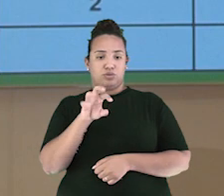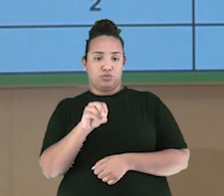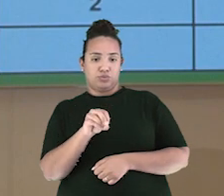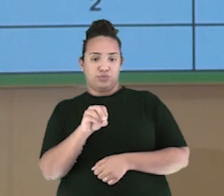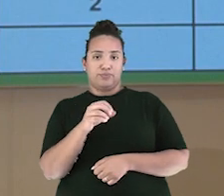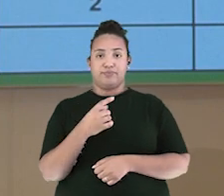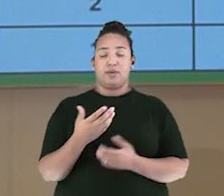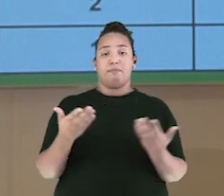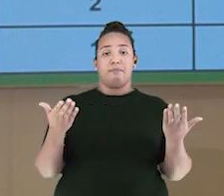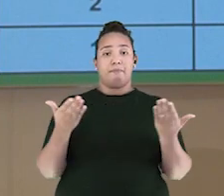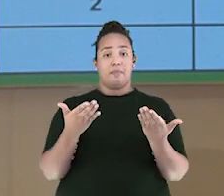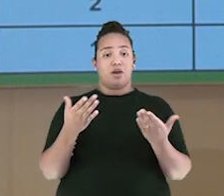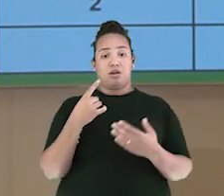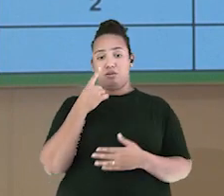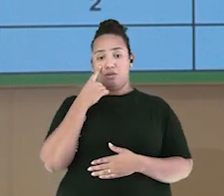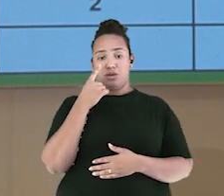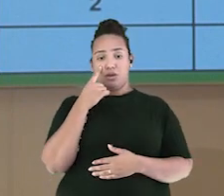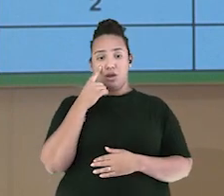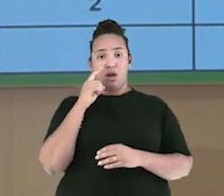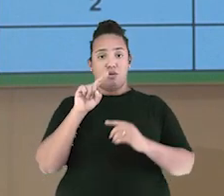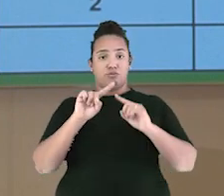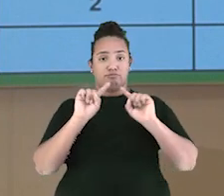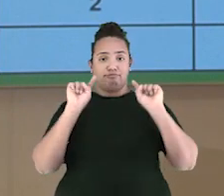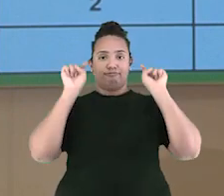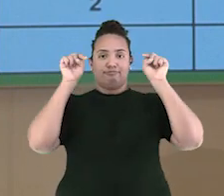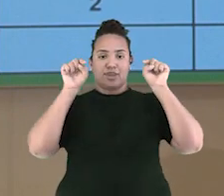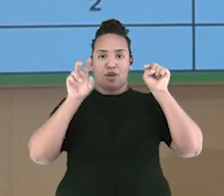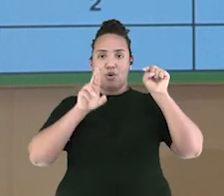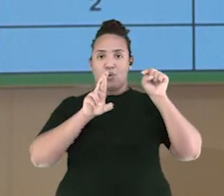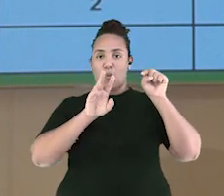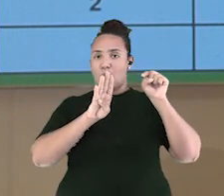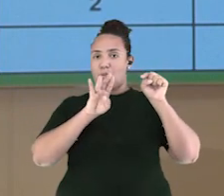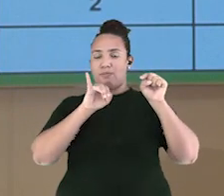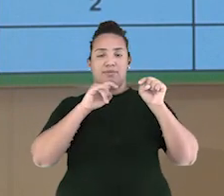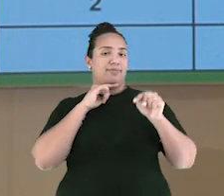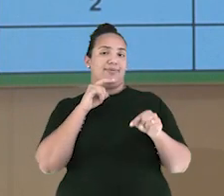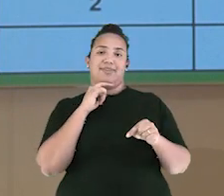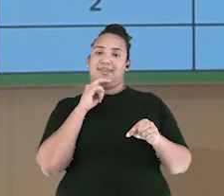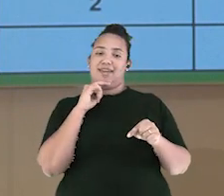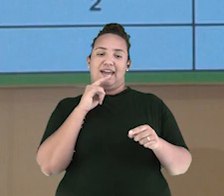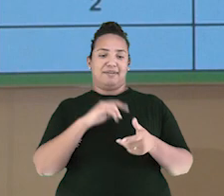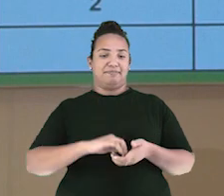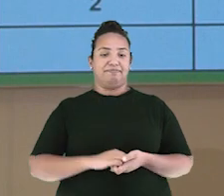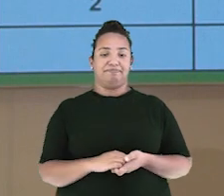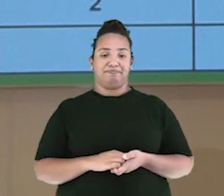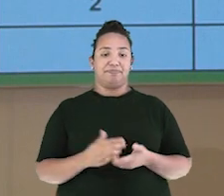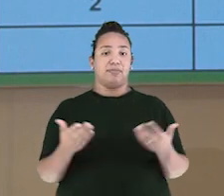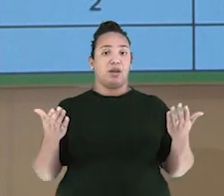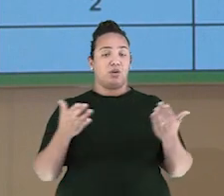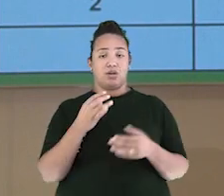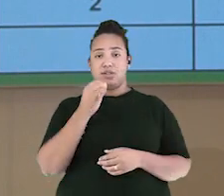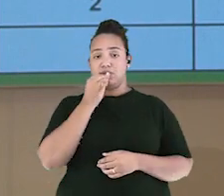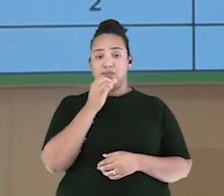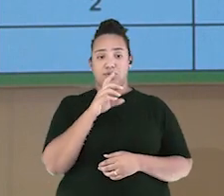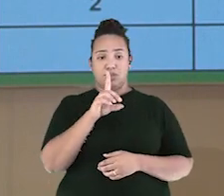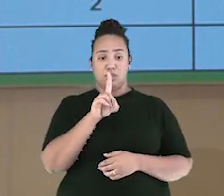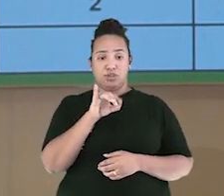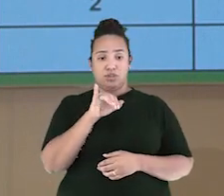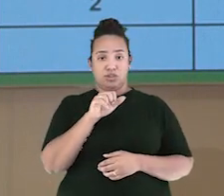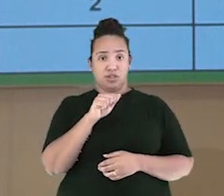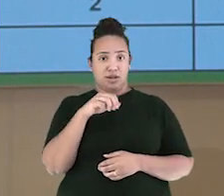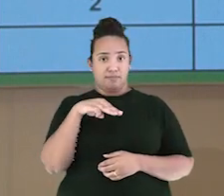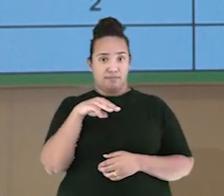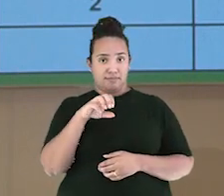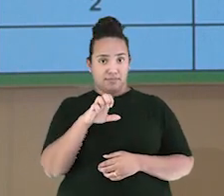rubi, certo? Porque o rubi é dureza 9. Já o diamante consegue riscar todos os outros minerais da tabela, e ele só pode ser